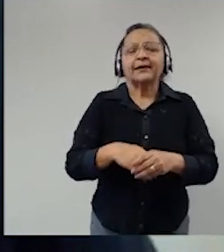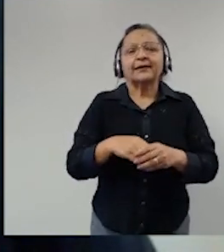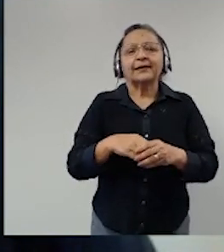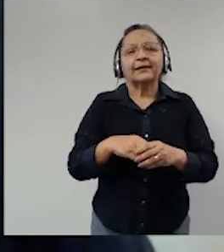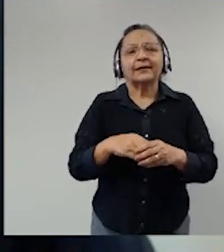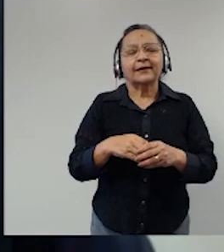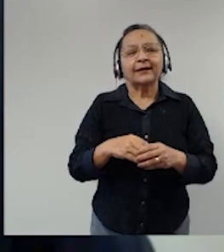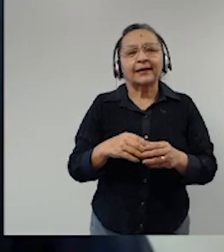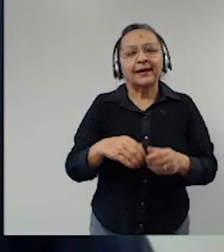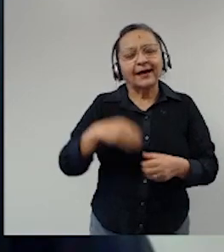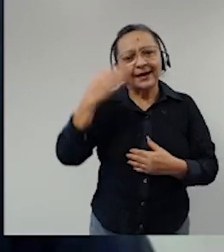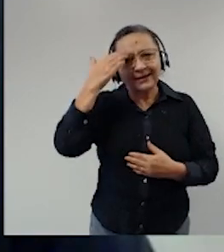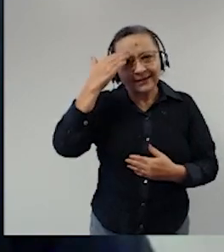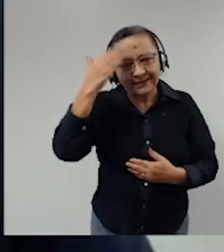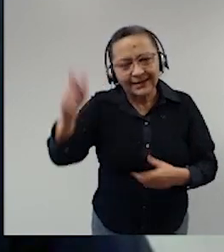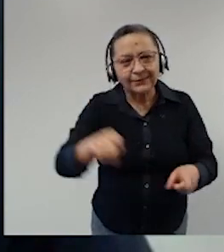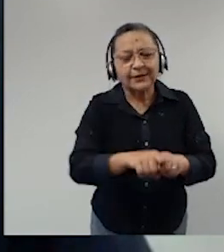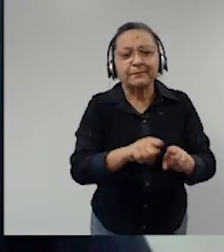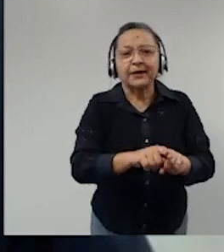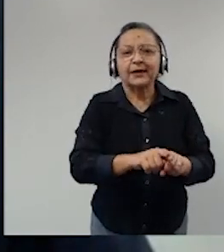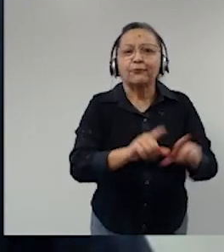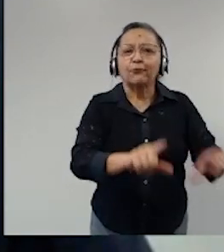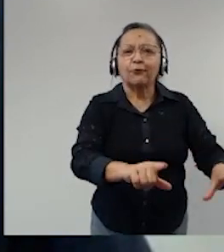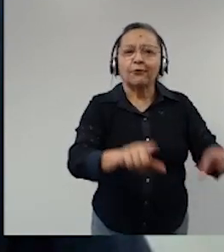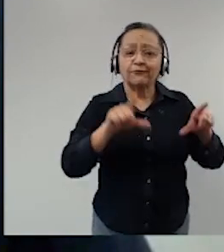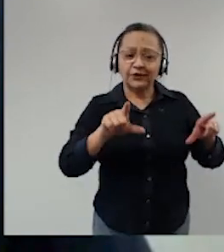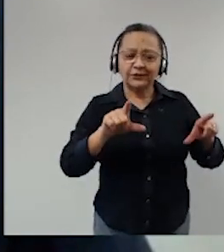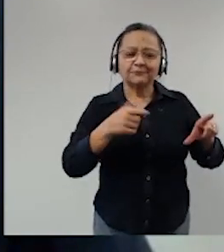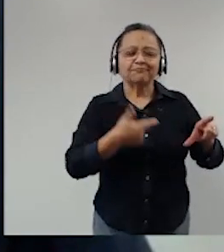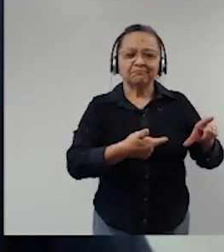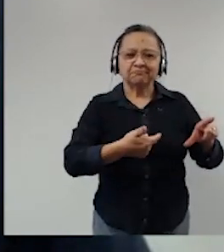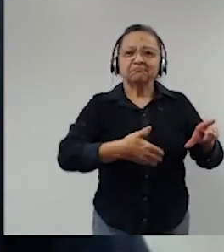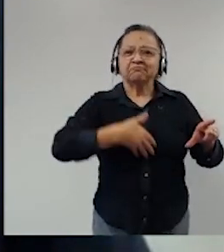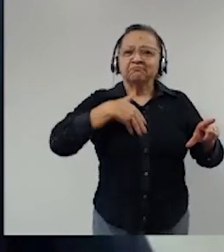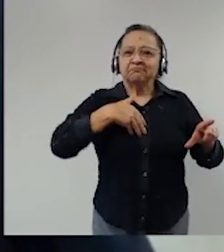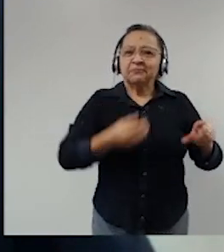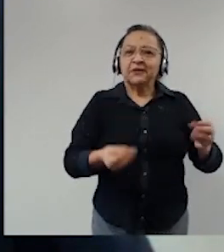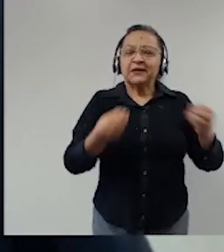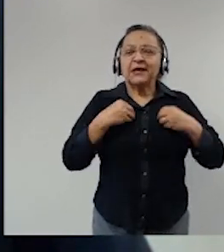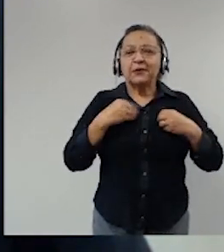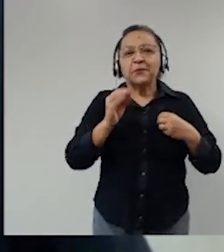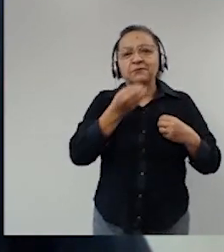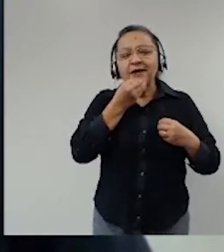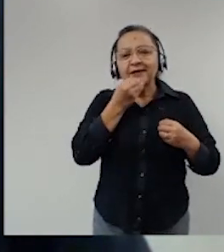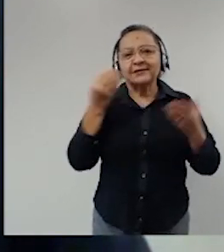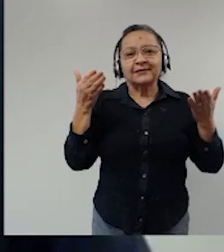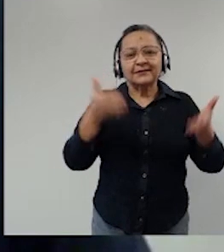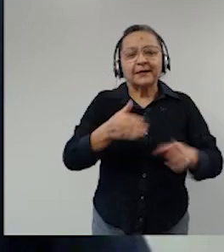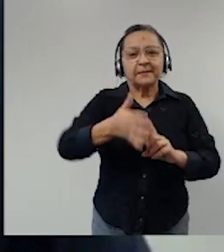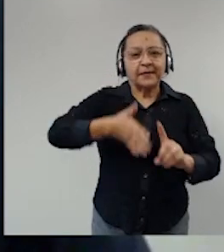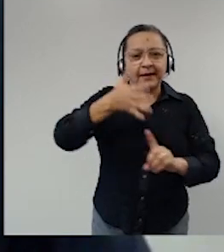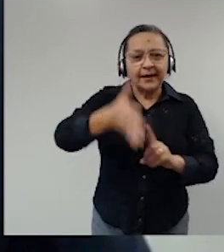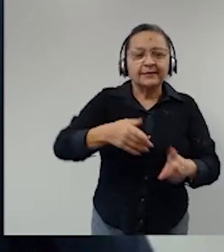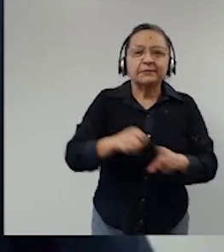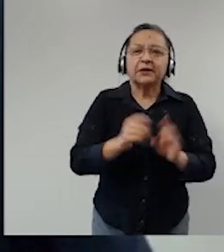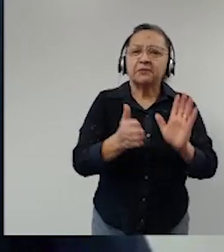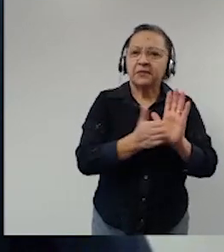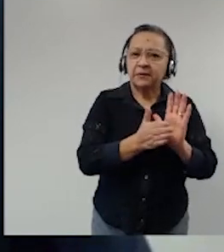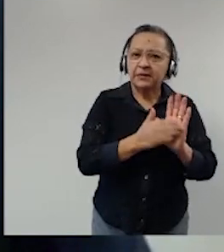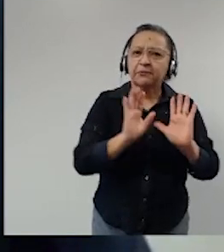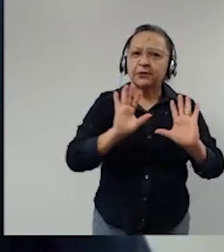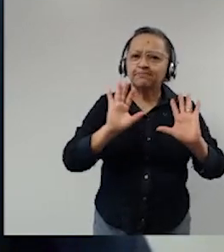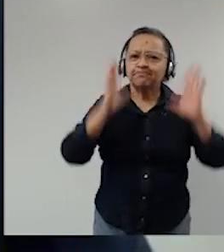agradecendo o honroso convite que me foi formulado para participar desse painel, pela organização desse evento,